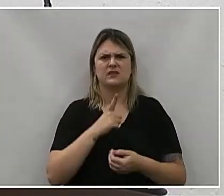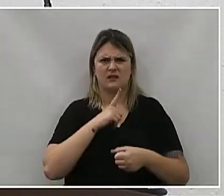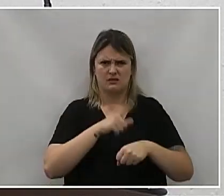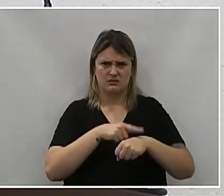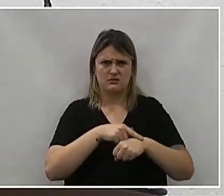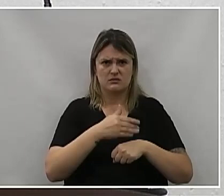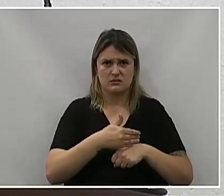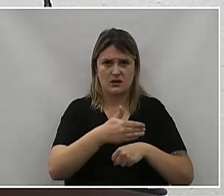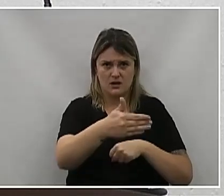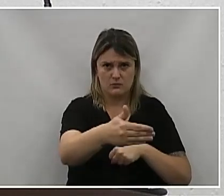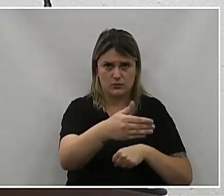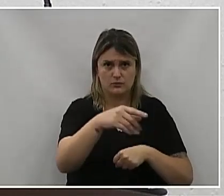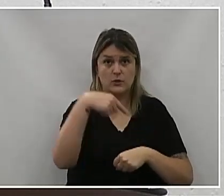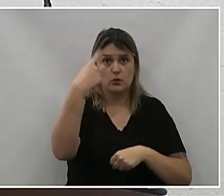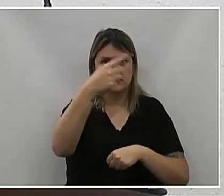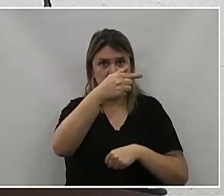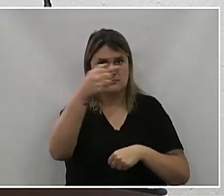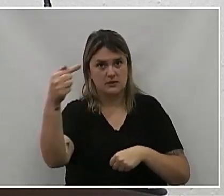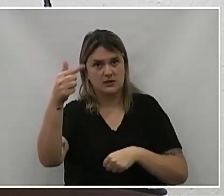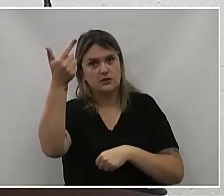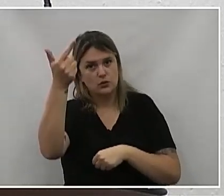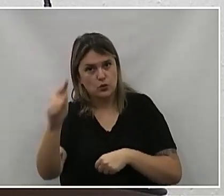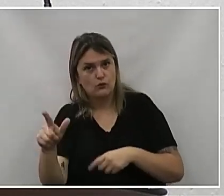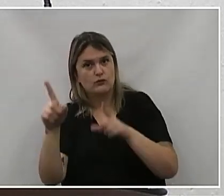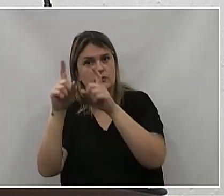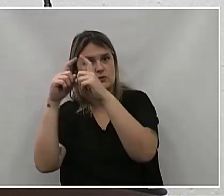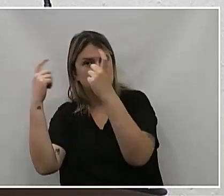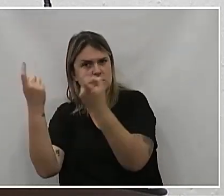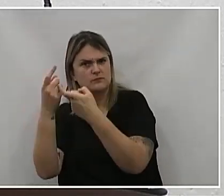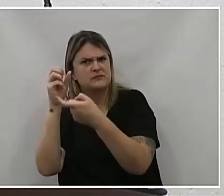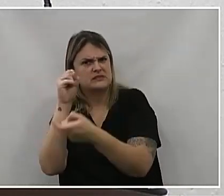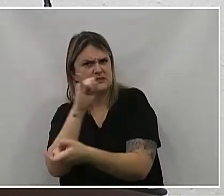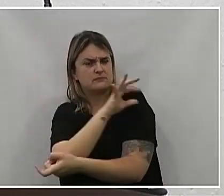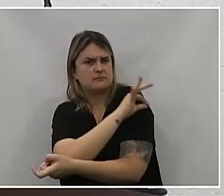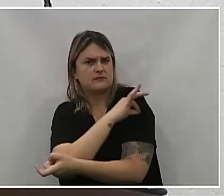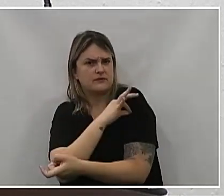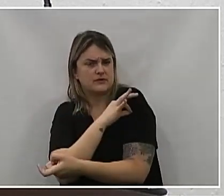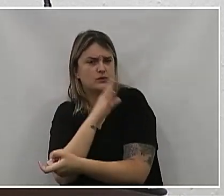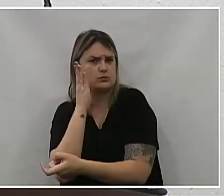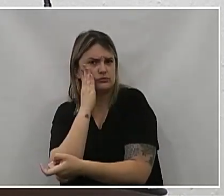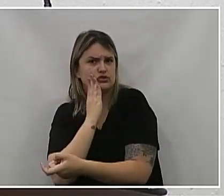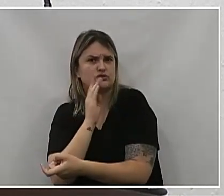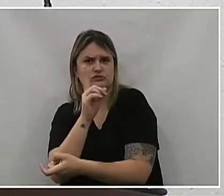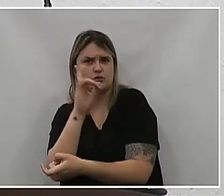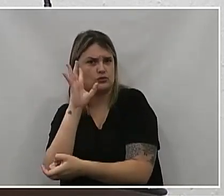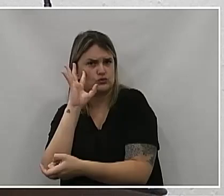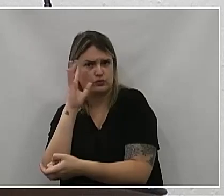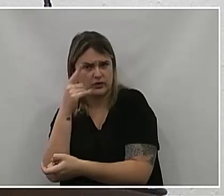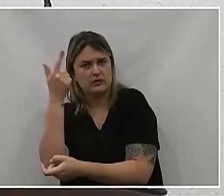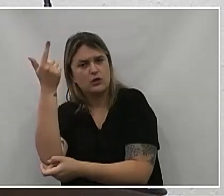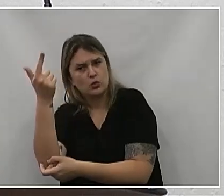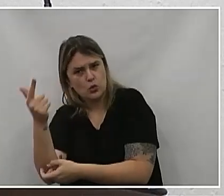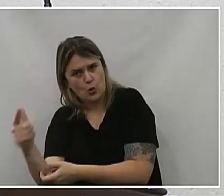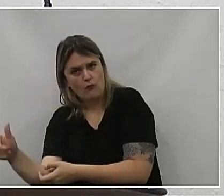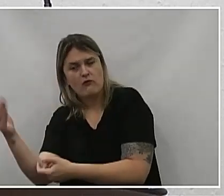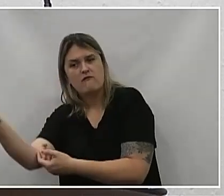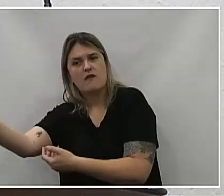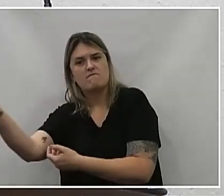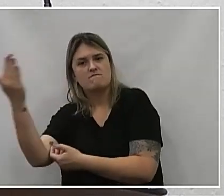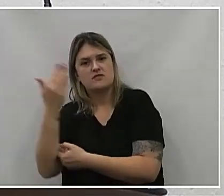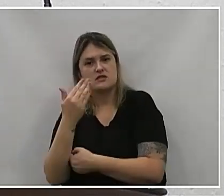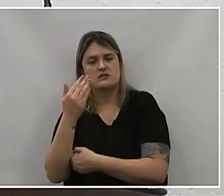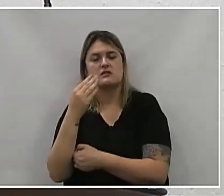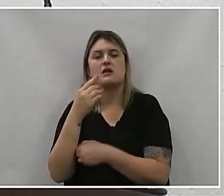prazo. Semana que vem vai ter outra reunião lá. Se o prefeito não resolver esse problema, eles vão vir aqui na